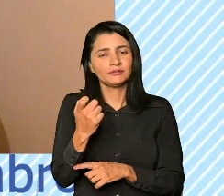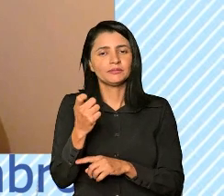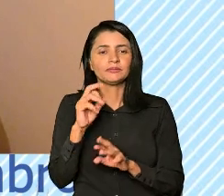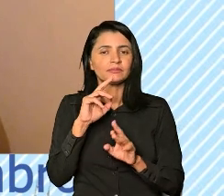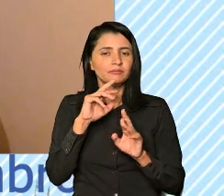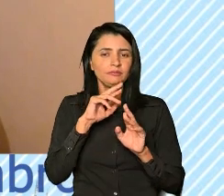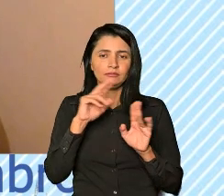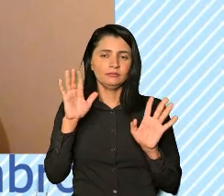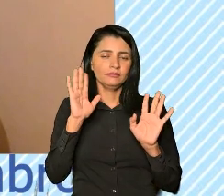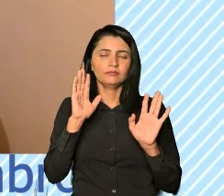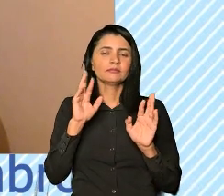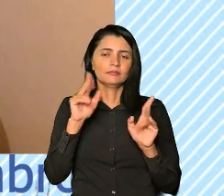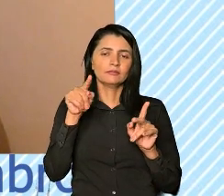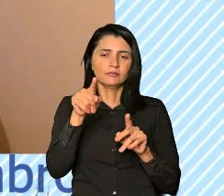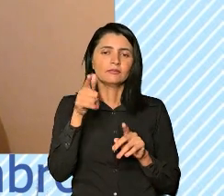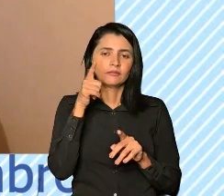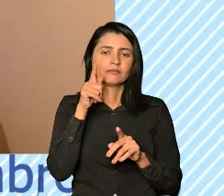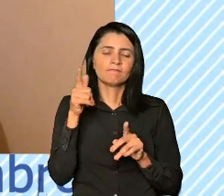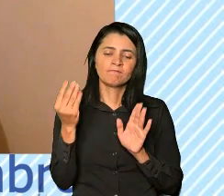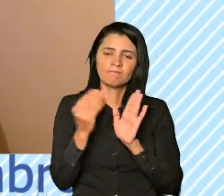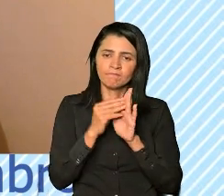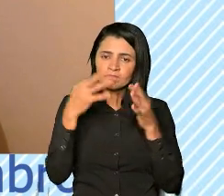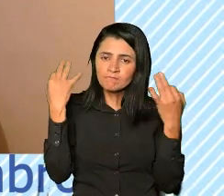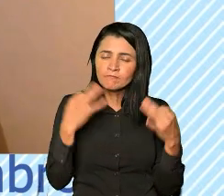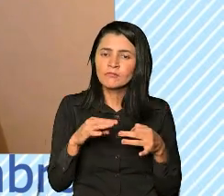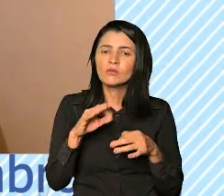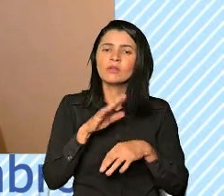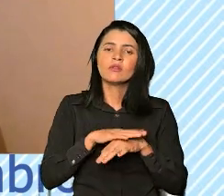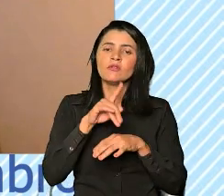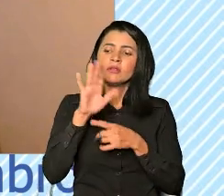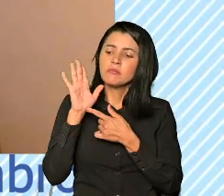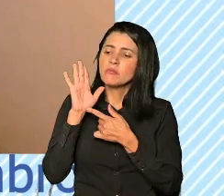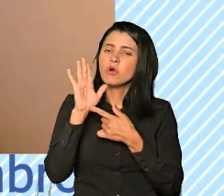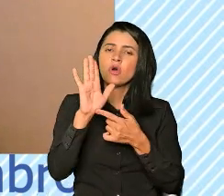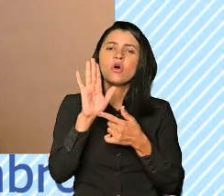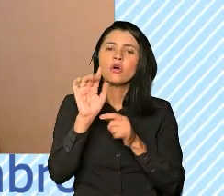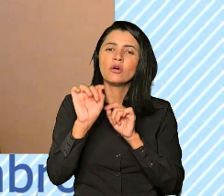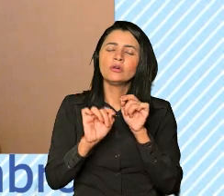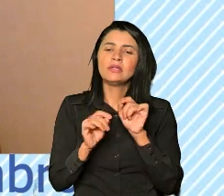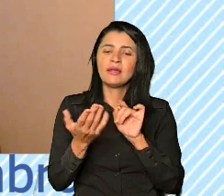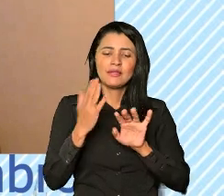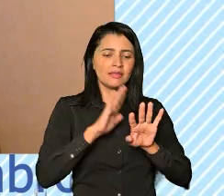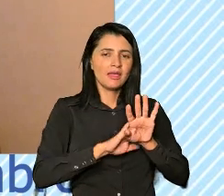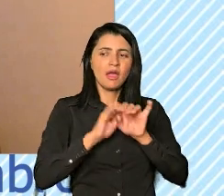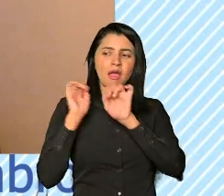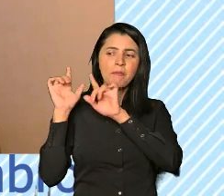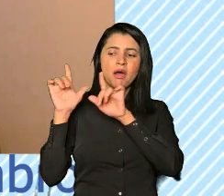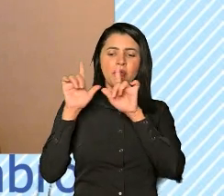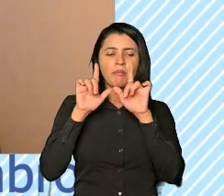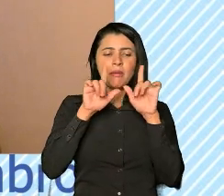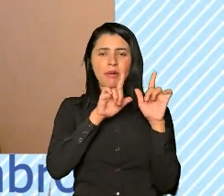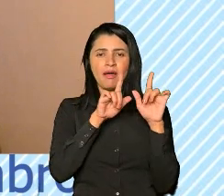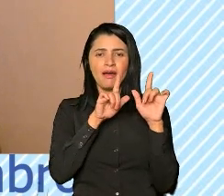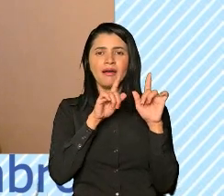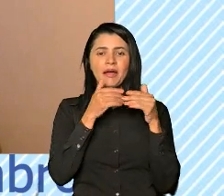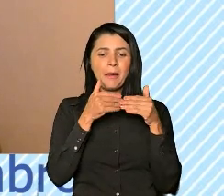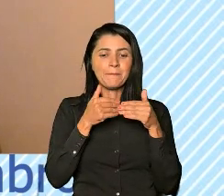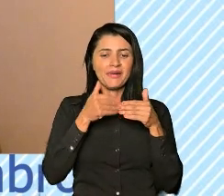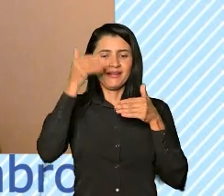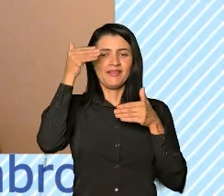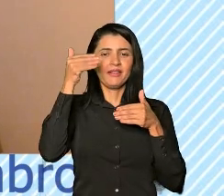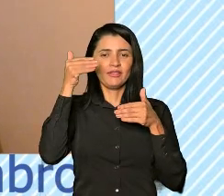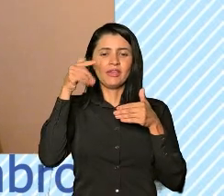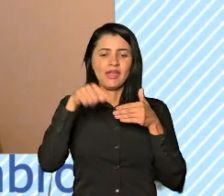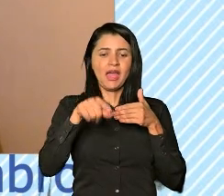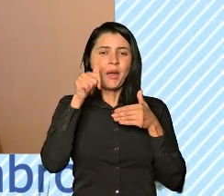é isso, e você coloca muito bem quando você mostra atrás os quadros que estão na parede, né? Então, elas